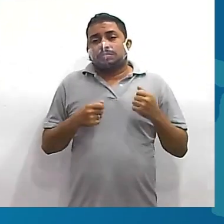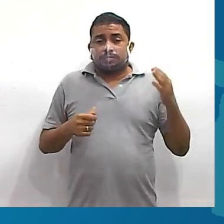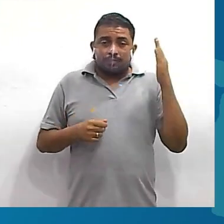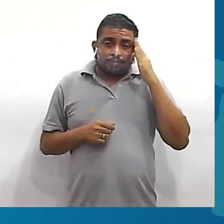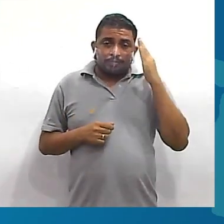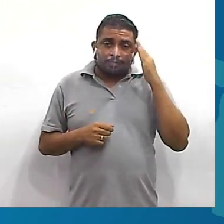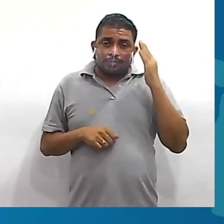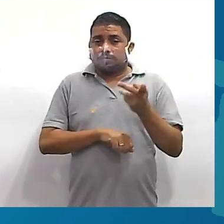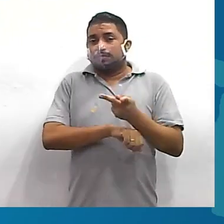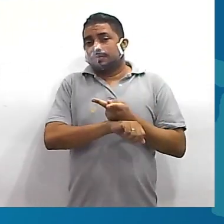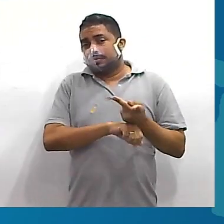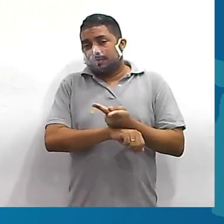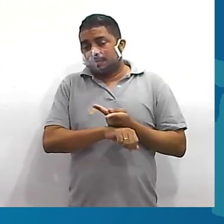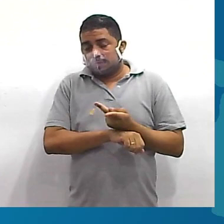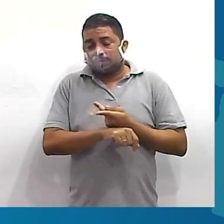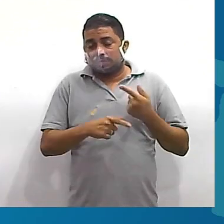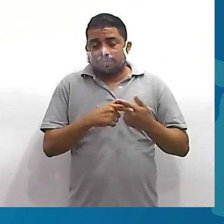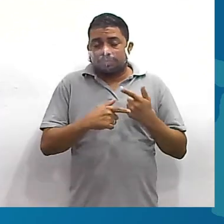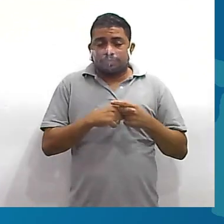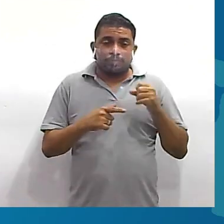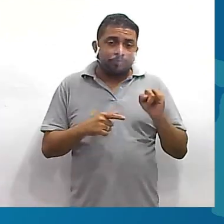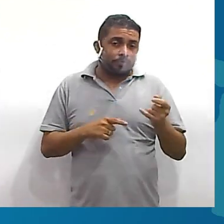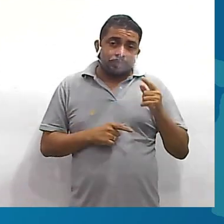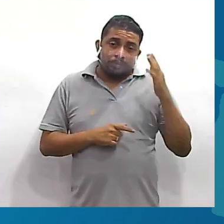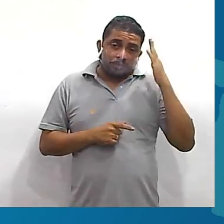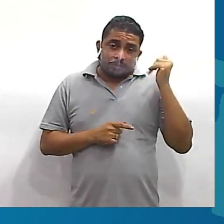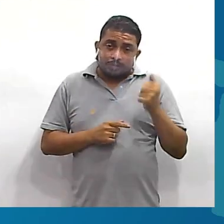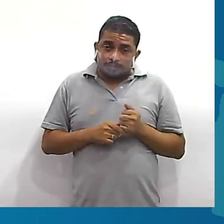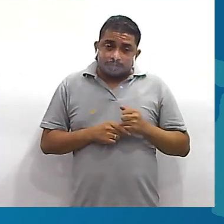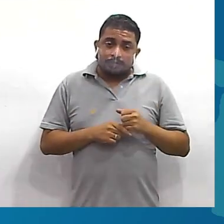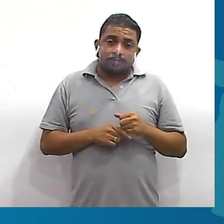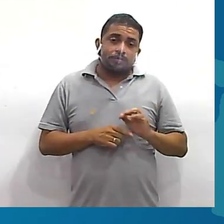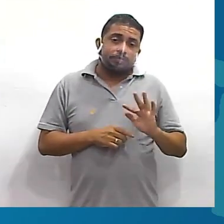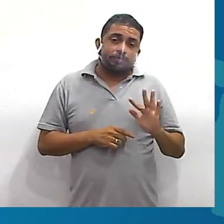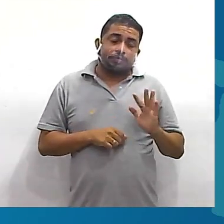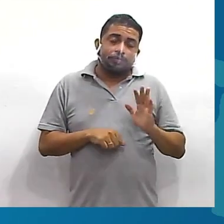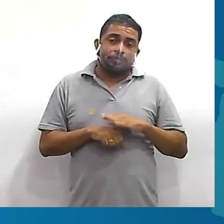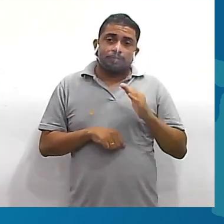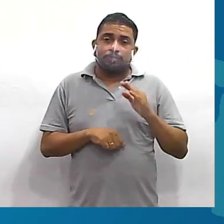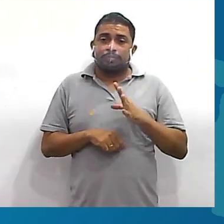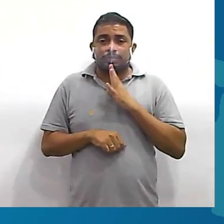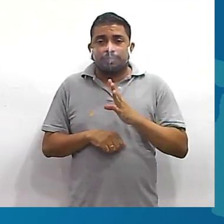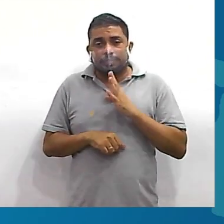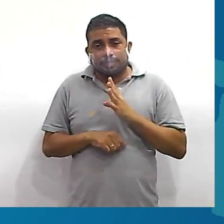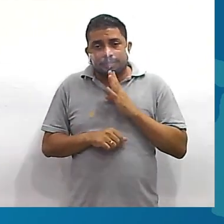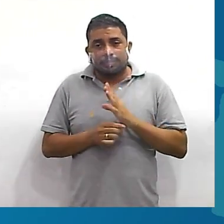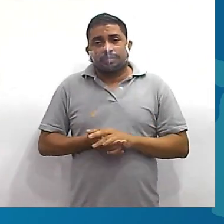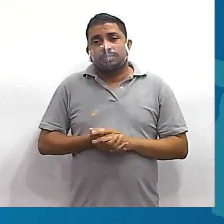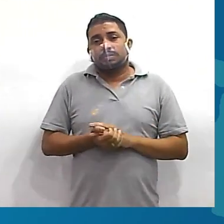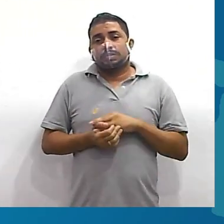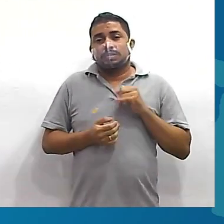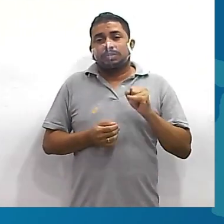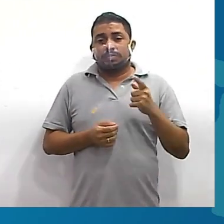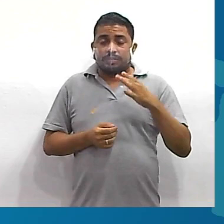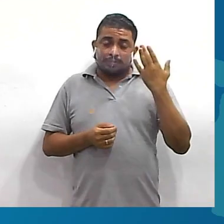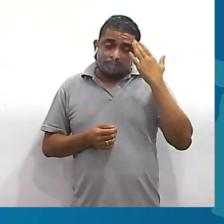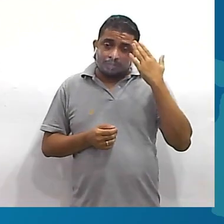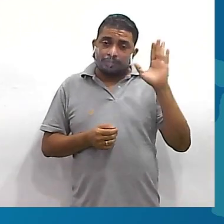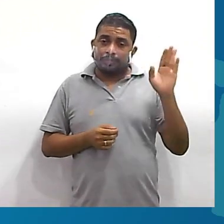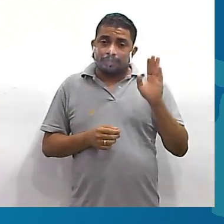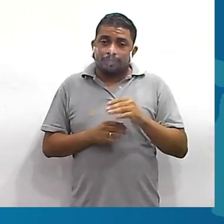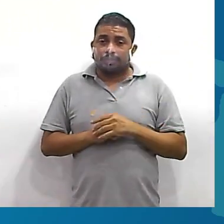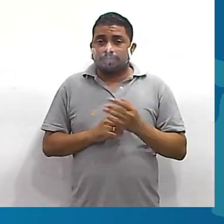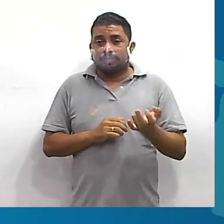você busca, porque se a gente não souber, através do autoconhecimento, que a gente falou lá atrás, se você não souber aquilo que